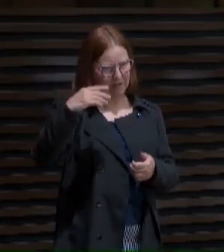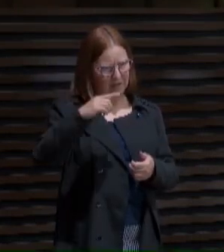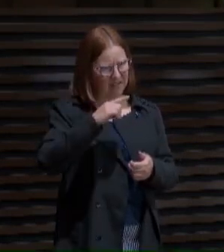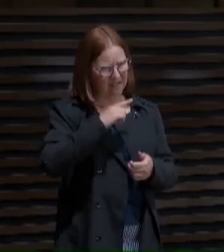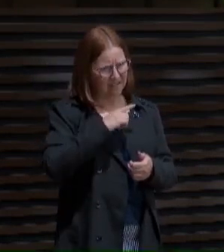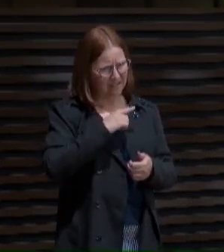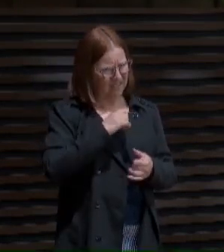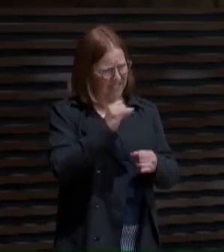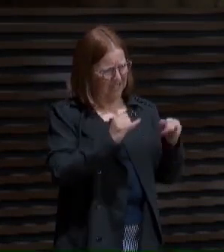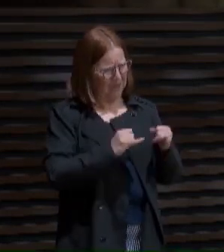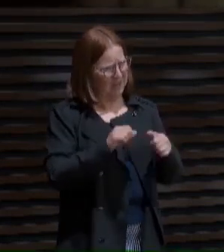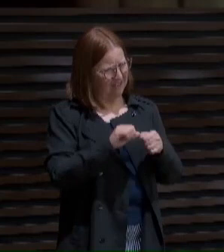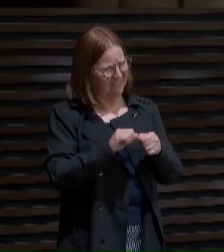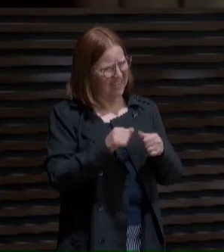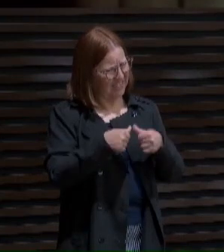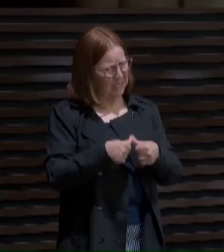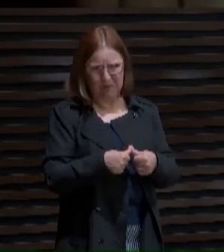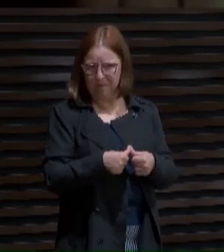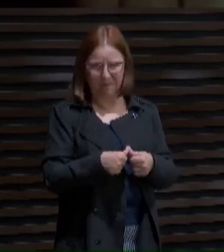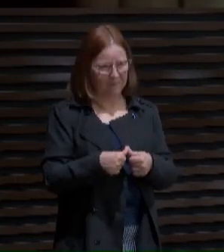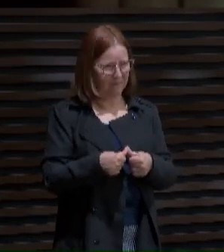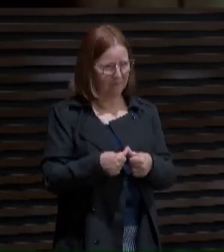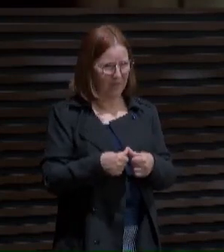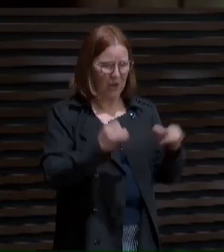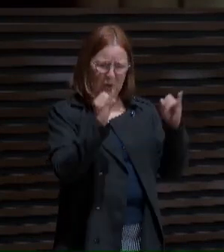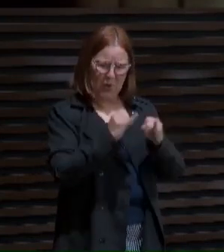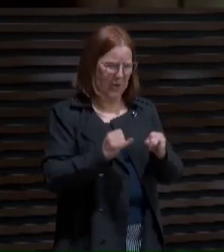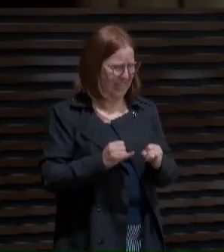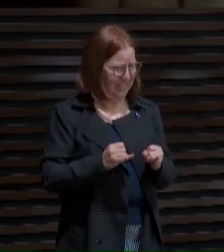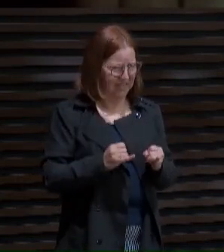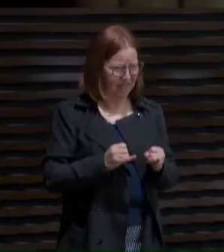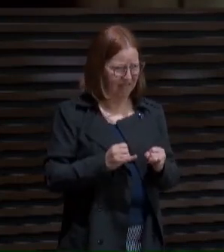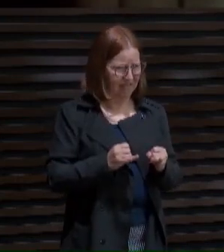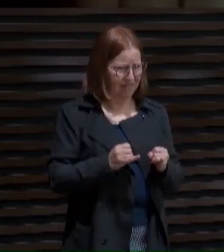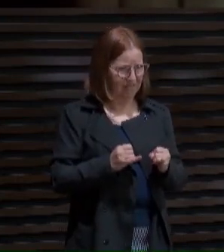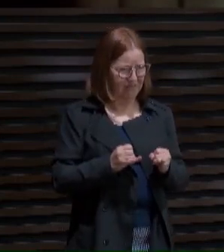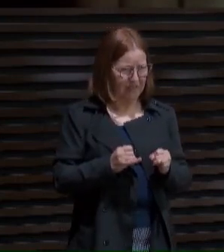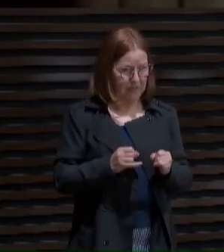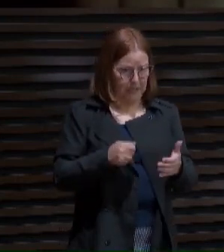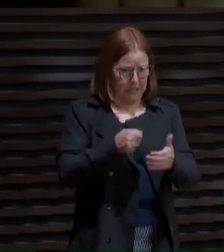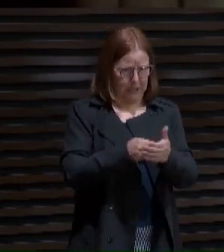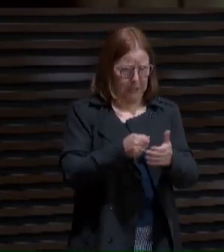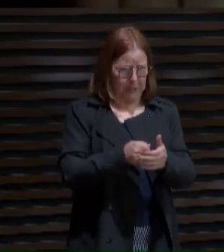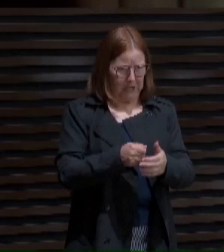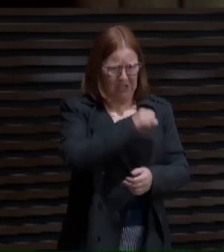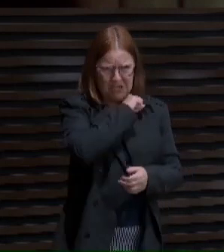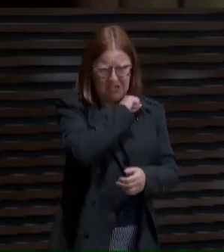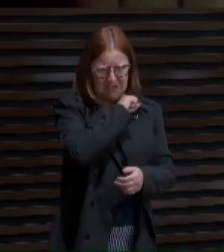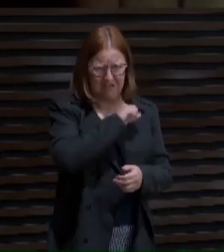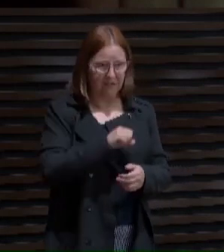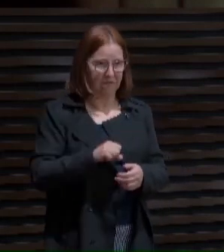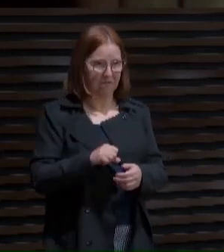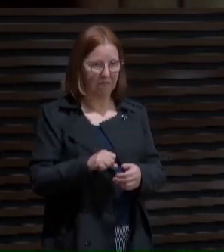dessa? Os outros deuses com D minúsculo sempre exigiam alguma coisa. Só que eles